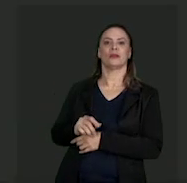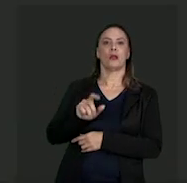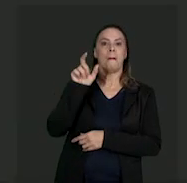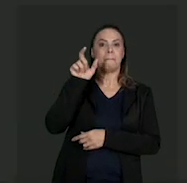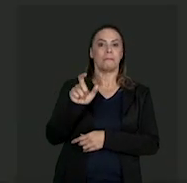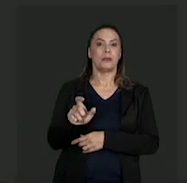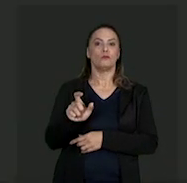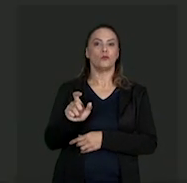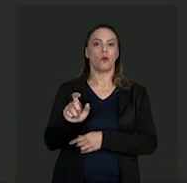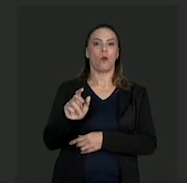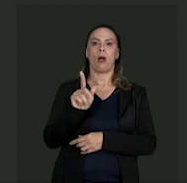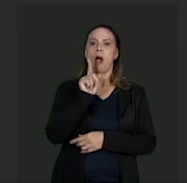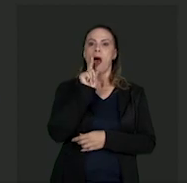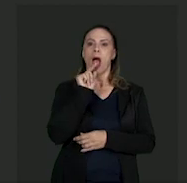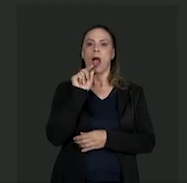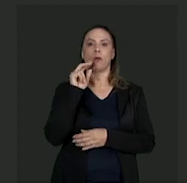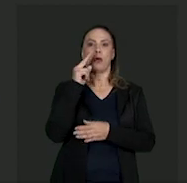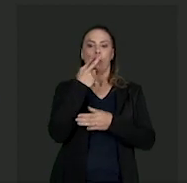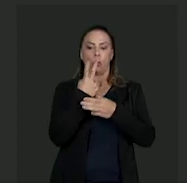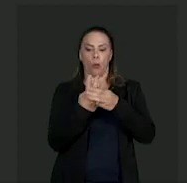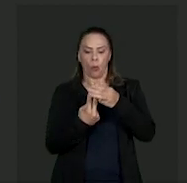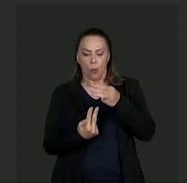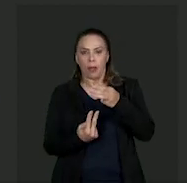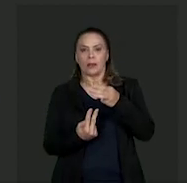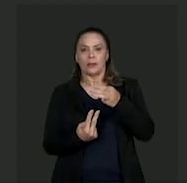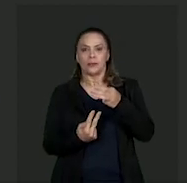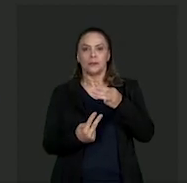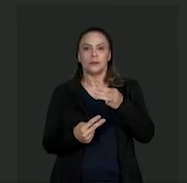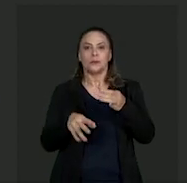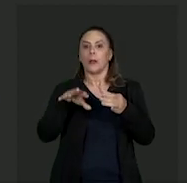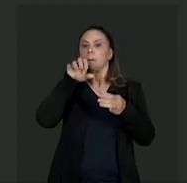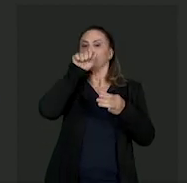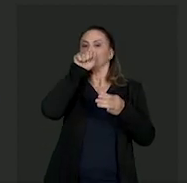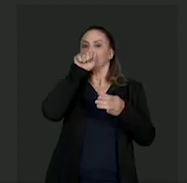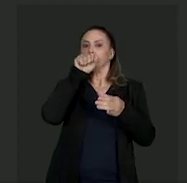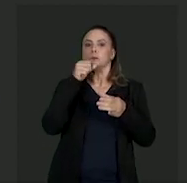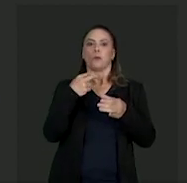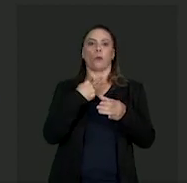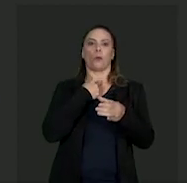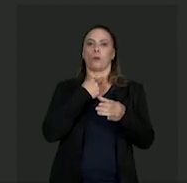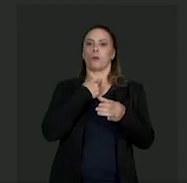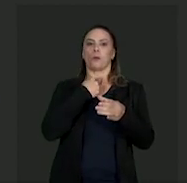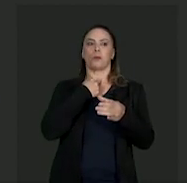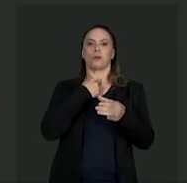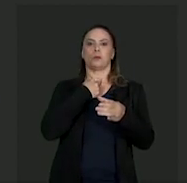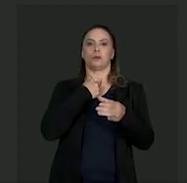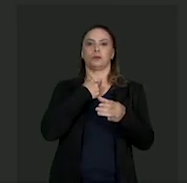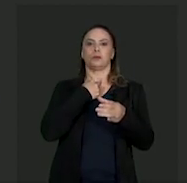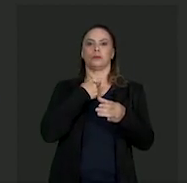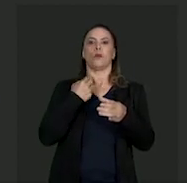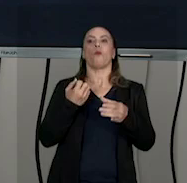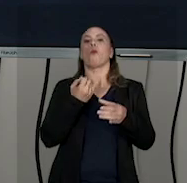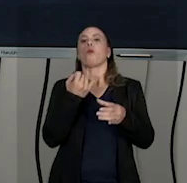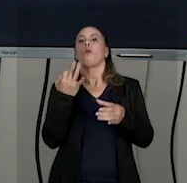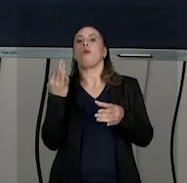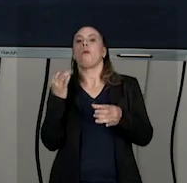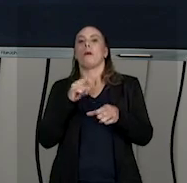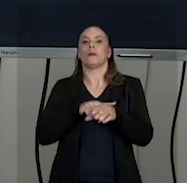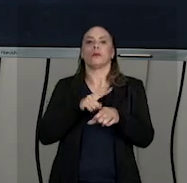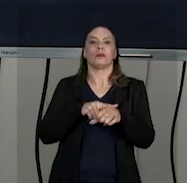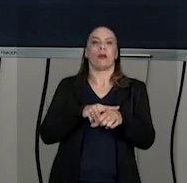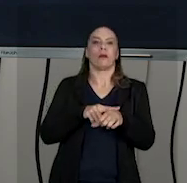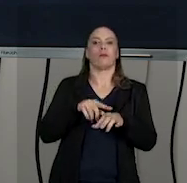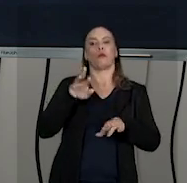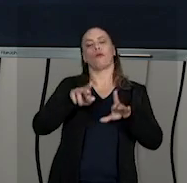prendendo a respiração aqui embaixo d'água. E ela consegue fazer isso de acordo com o treino, né? Eu, por exemplo, não consigo ficar